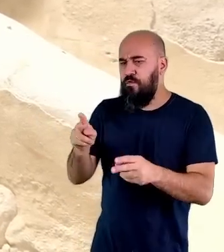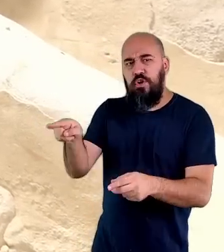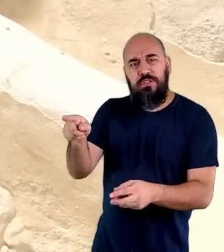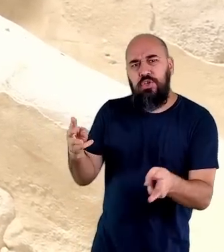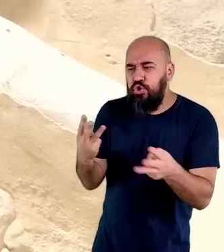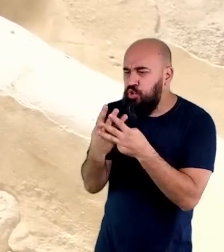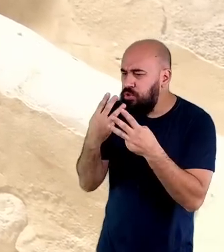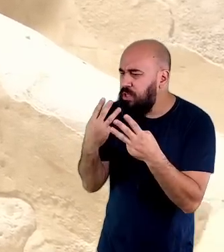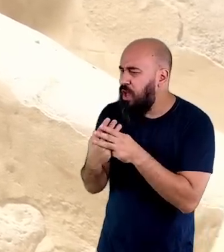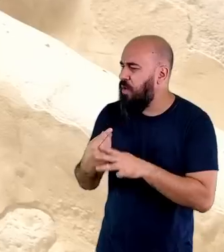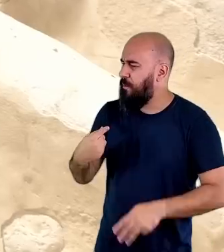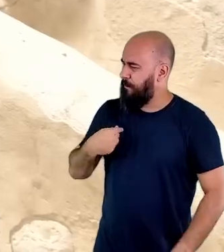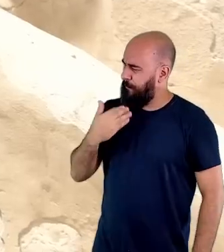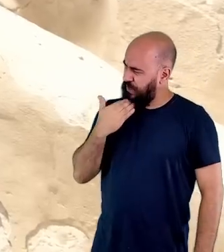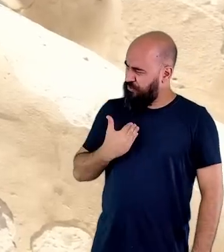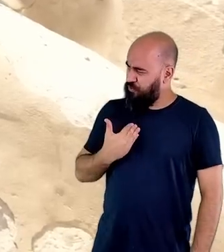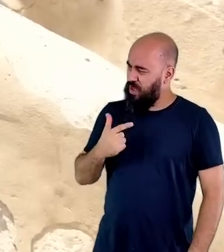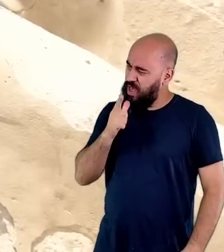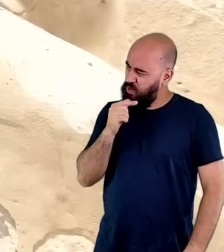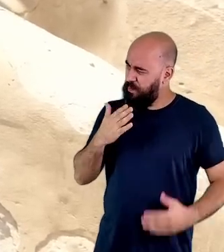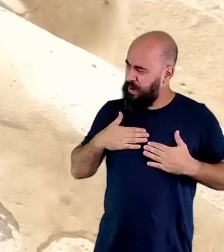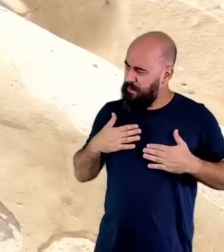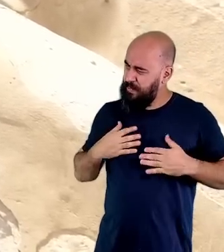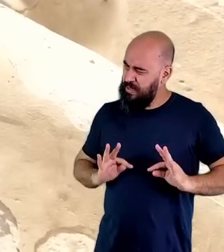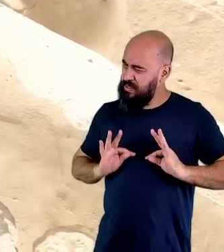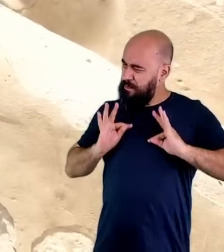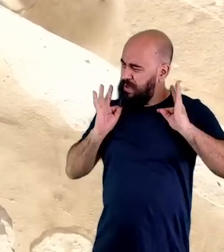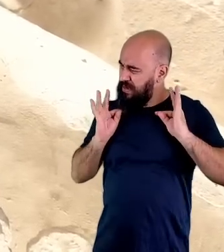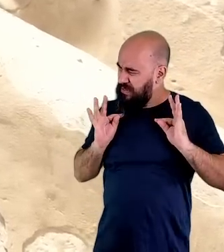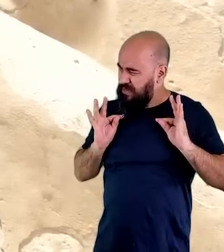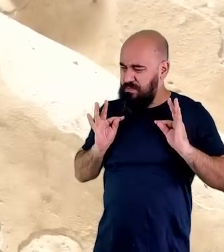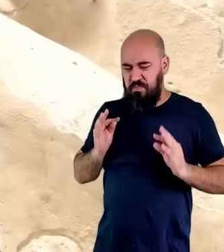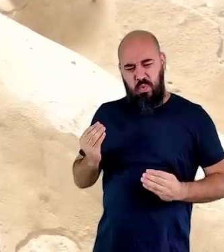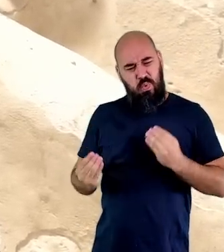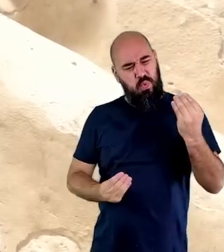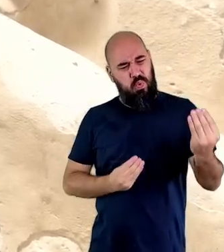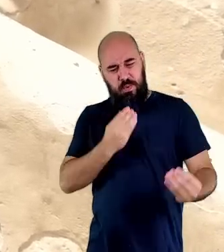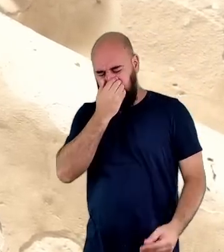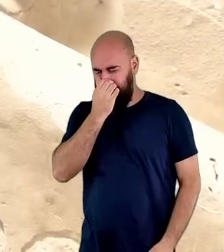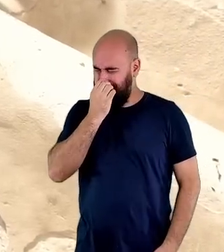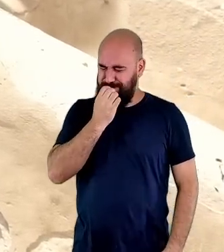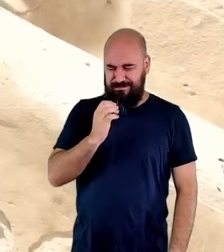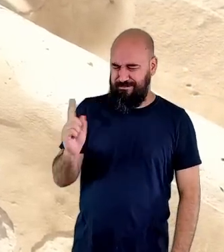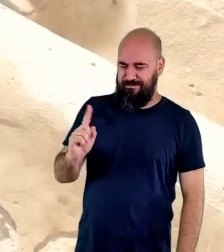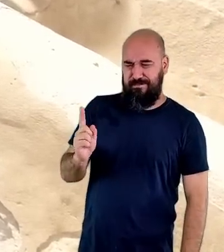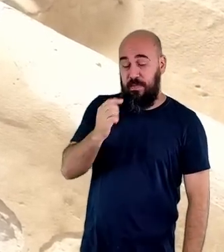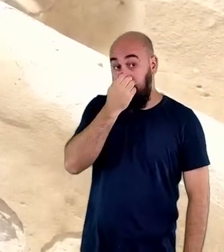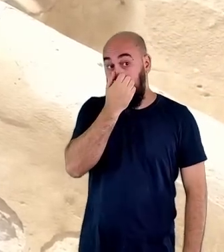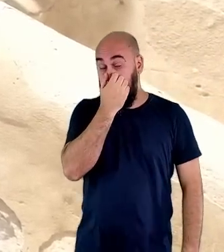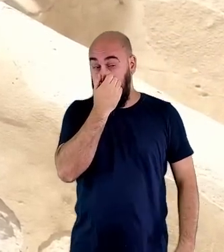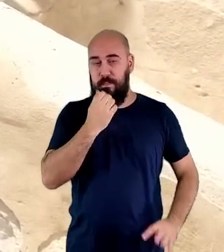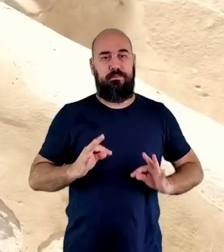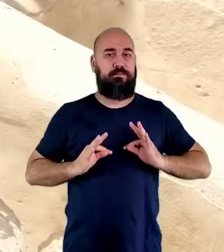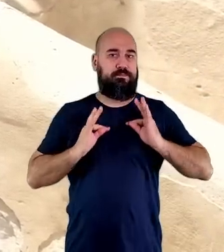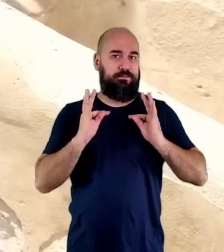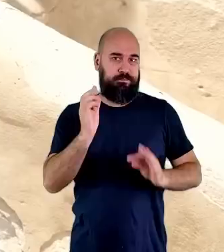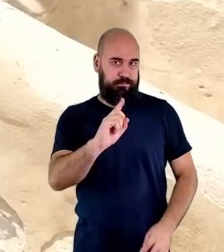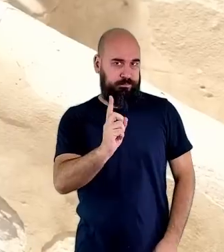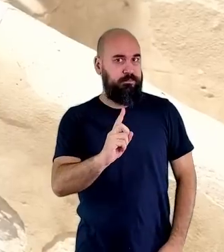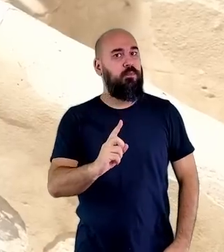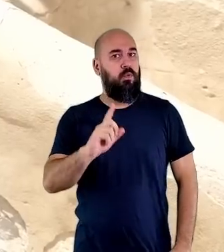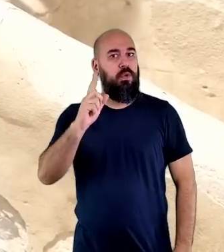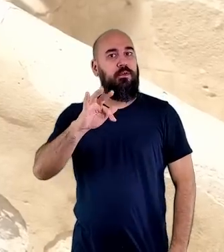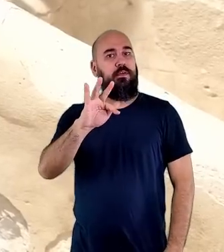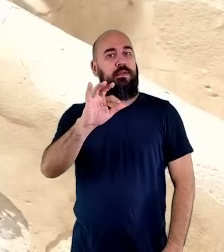judeu e está pedindo água para mim que sou samaritana? Mas Jesus naquele encontro tinha um objetivo, uma missão muito mais importante